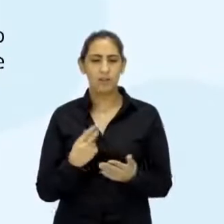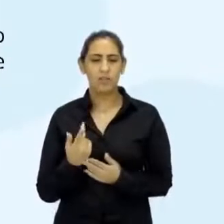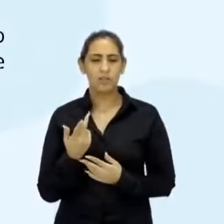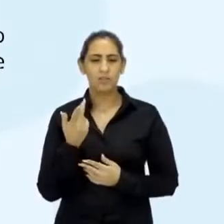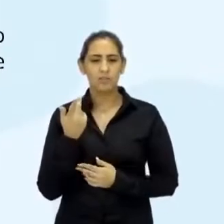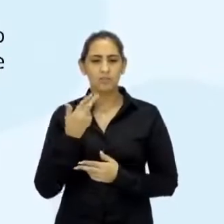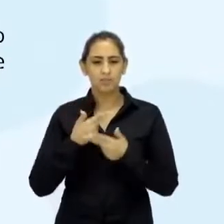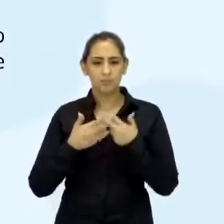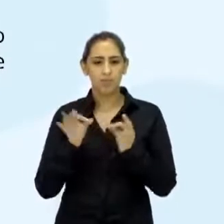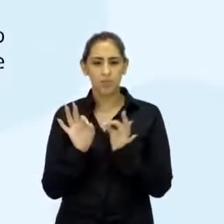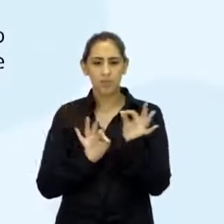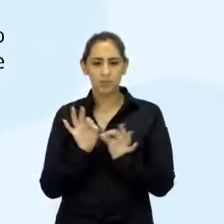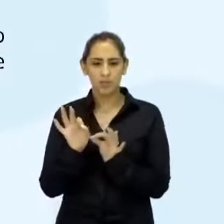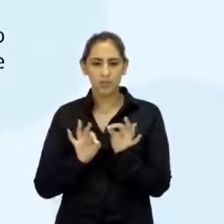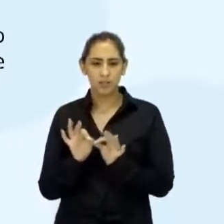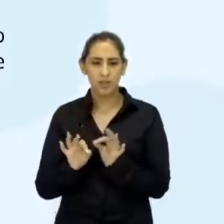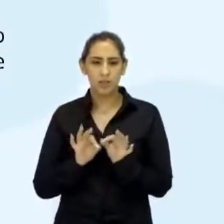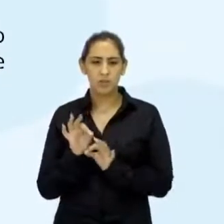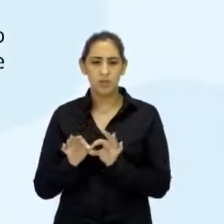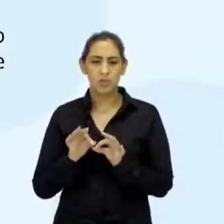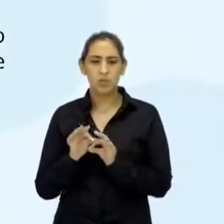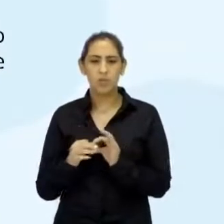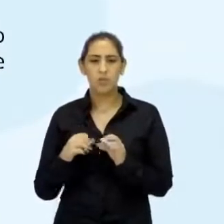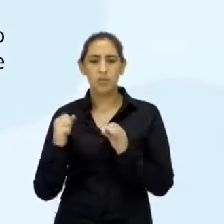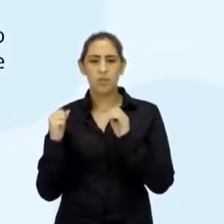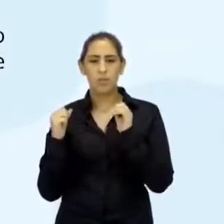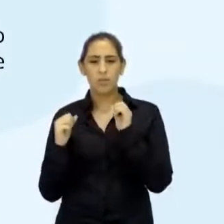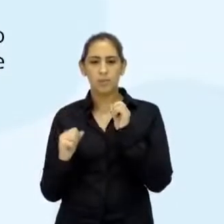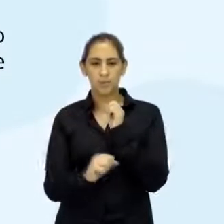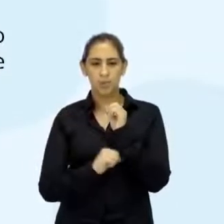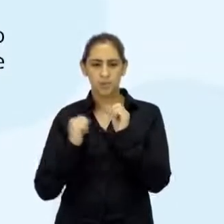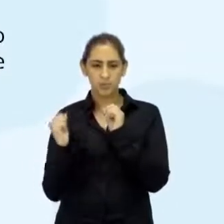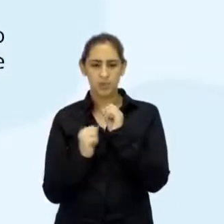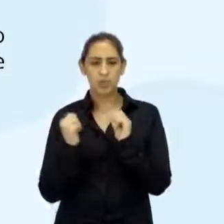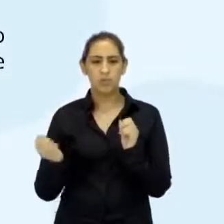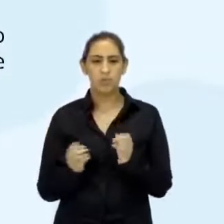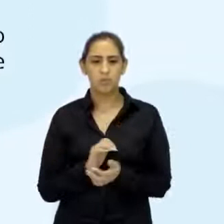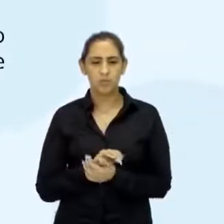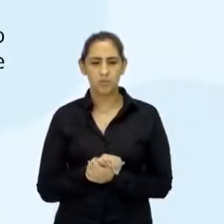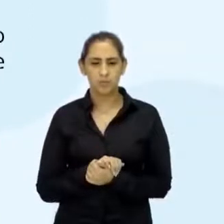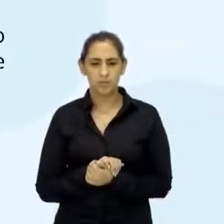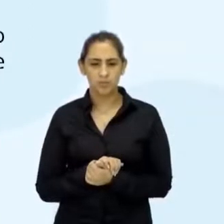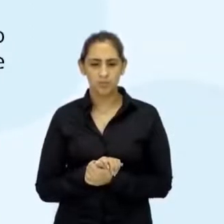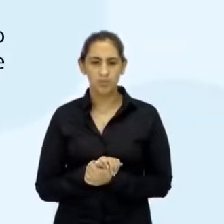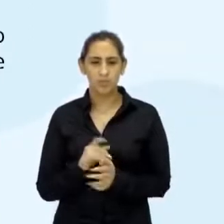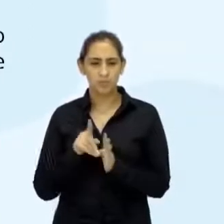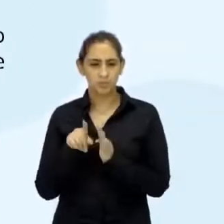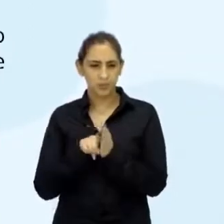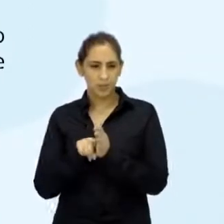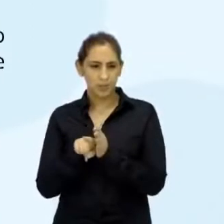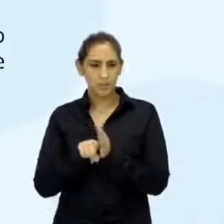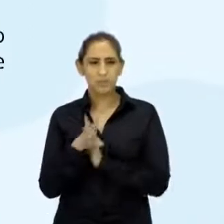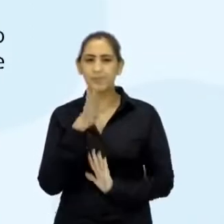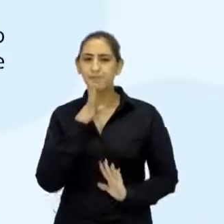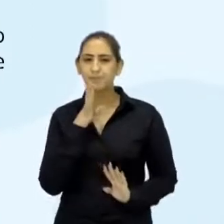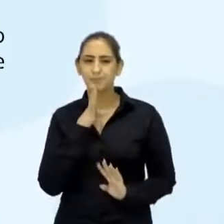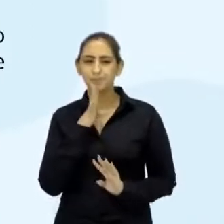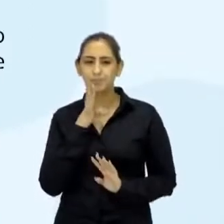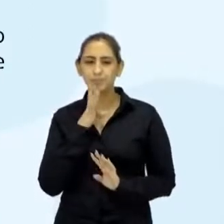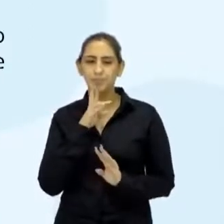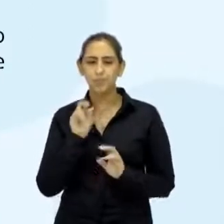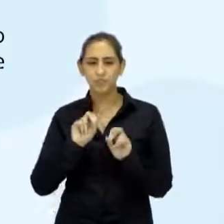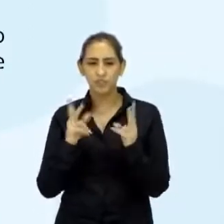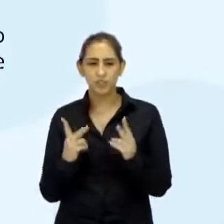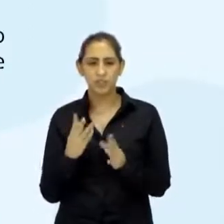na organização e produção textual para apresentação dos resultados da pesquisa. Conhecer as